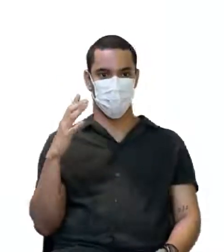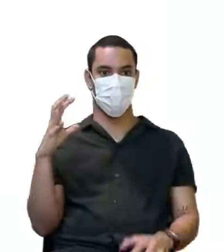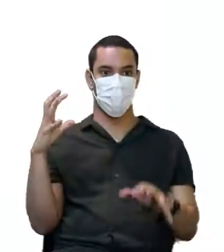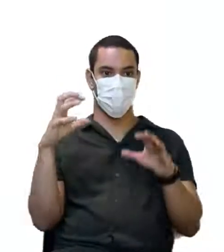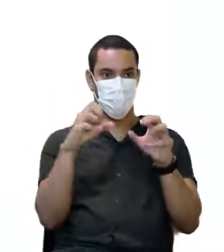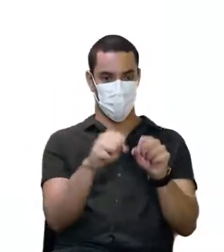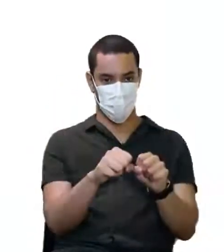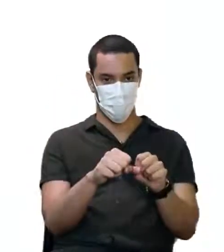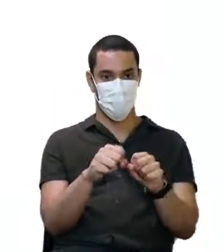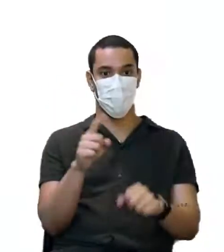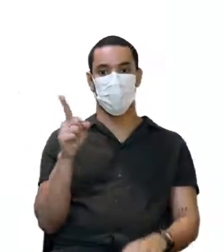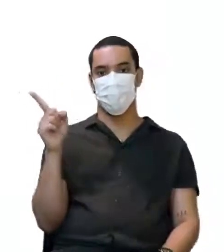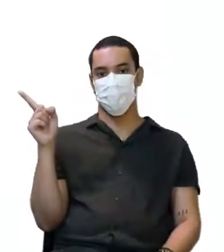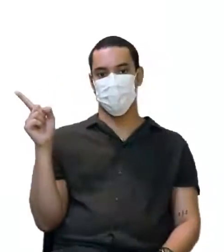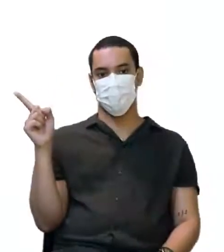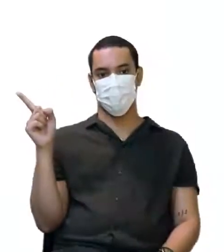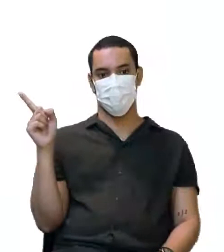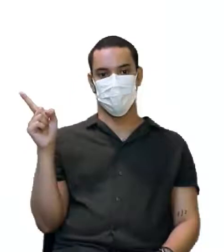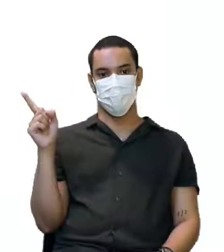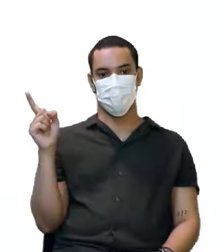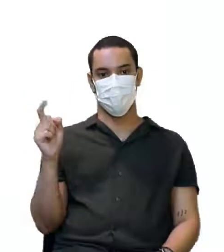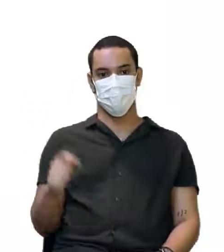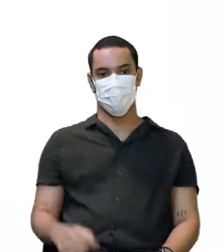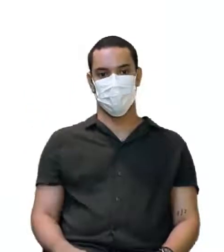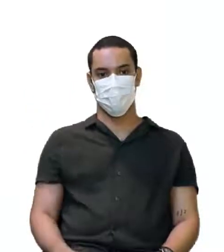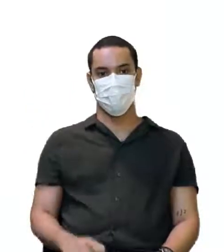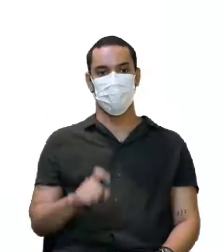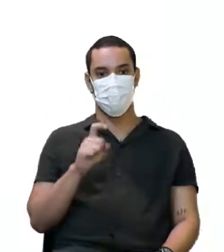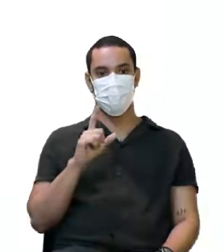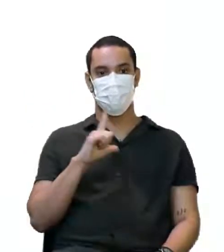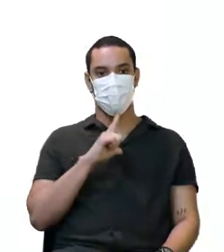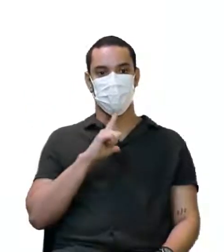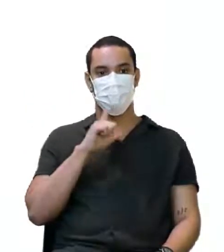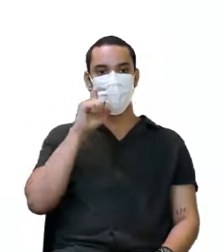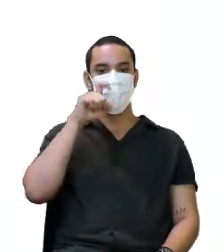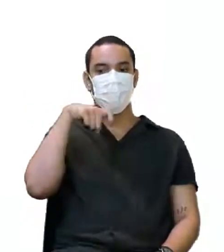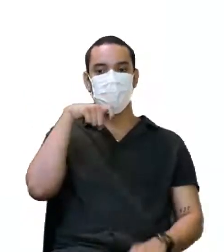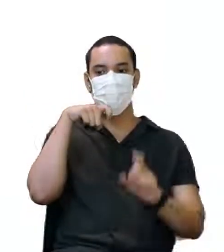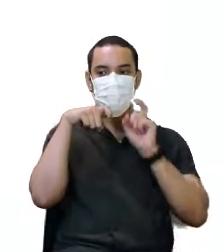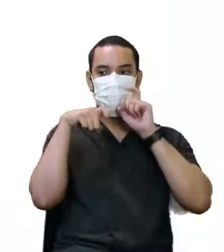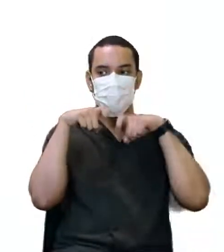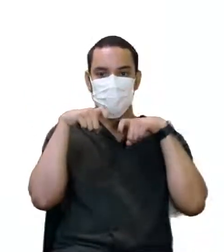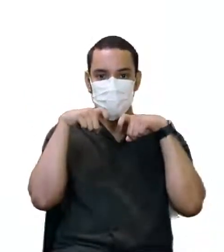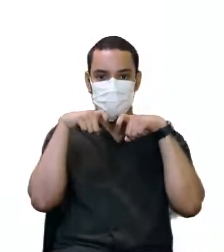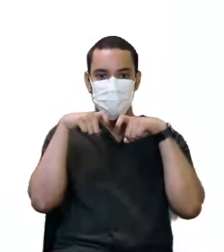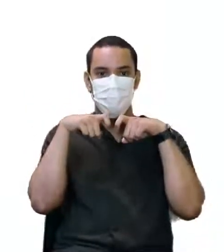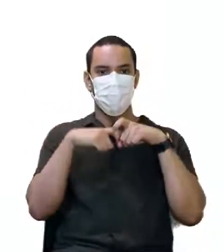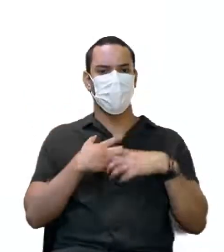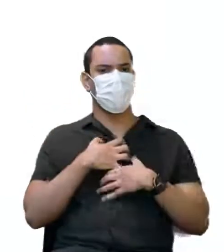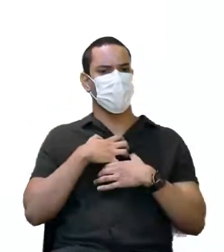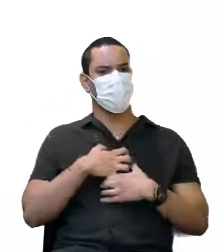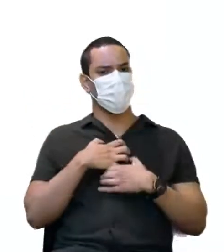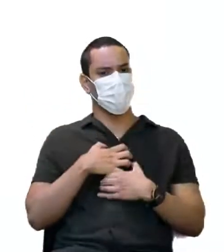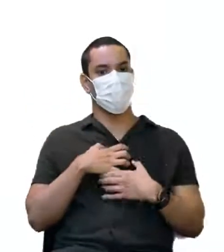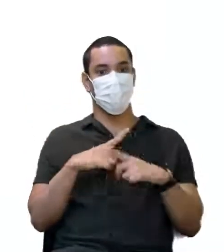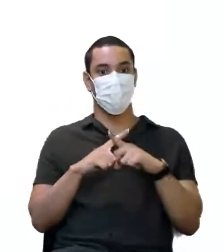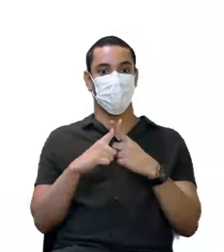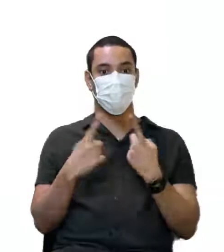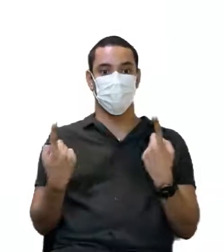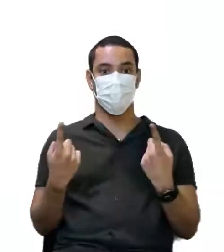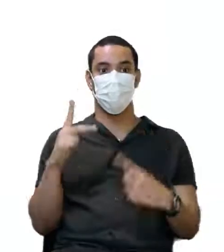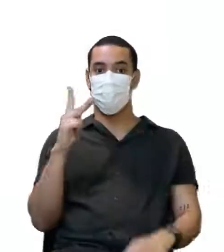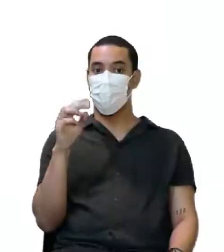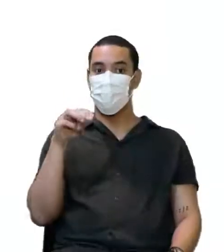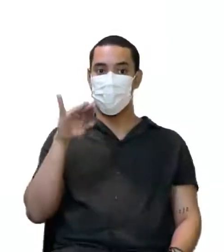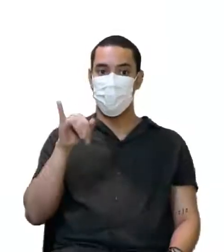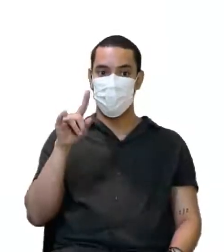tá? Olha as garras dele aqui, né? Garra não, gente, as dentições dele aqui. Tá brabo, mas ou esse hominídeo